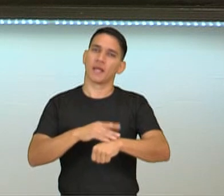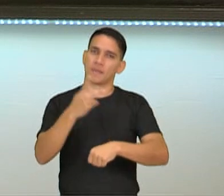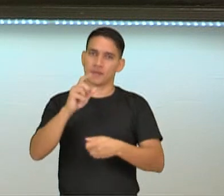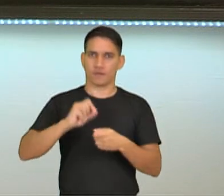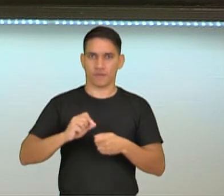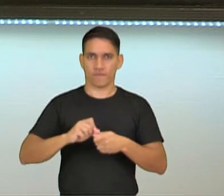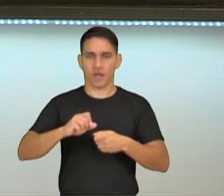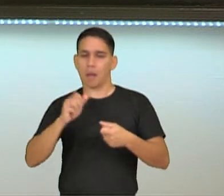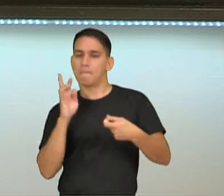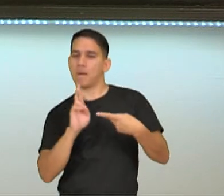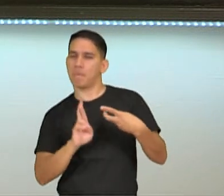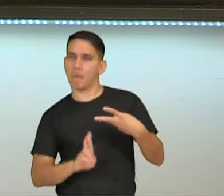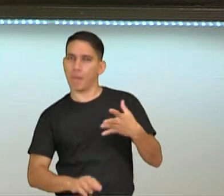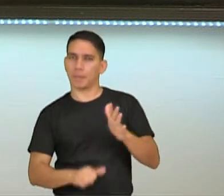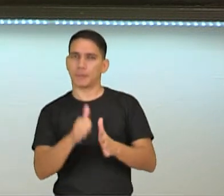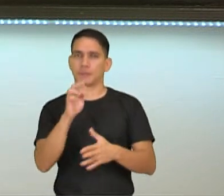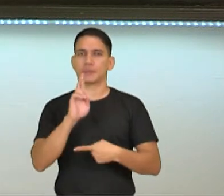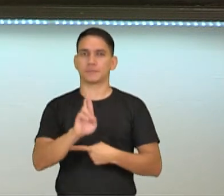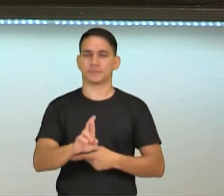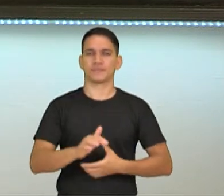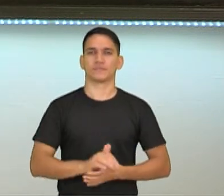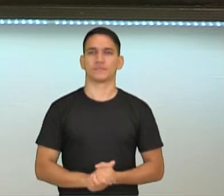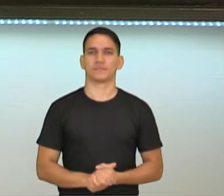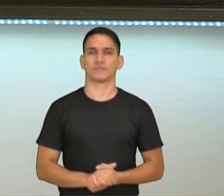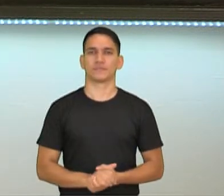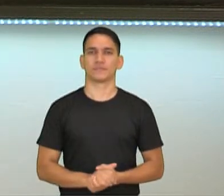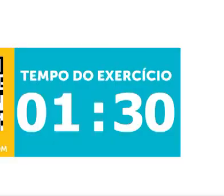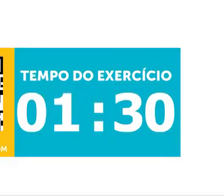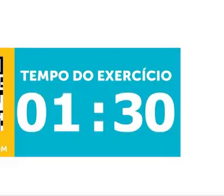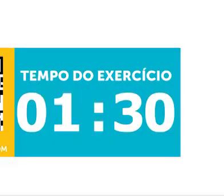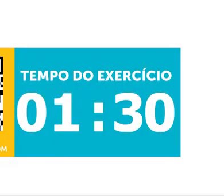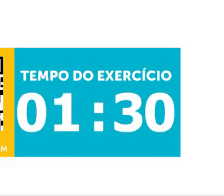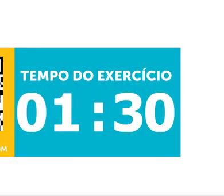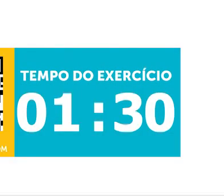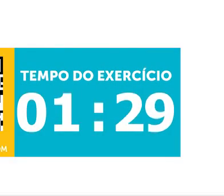vocês elaborarem aí a primeira resposta da nossa aula.